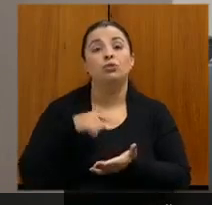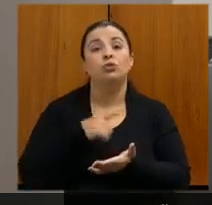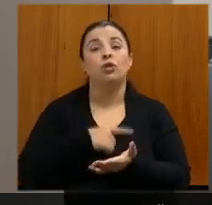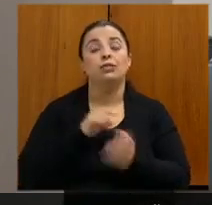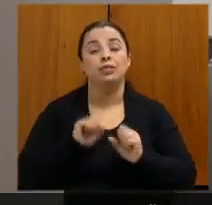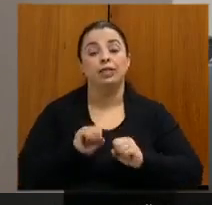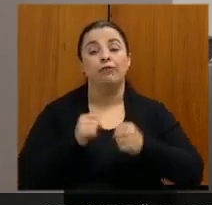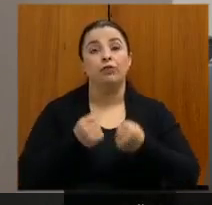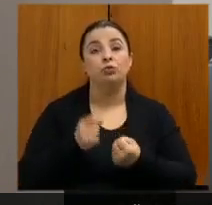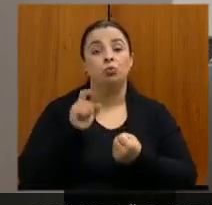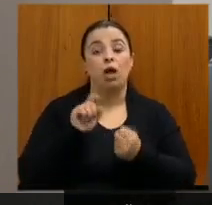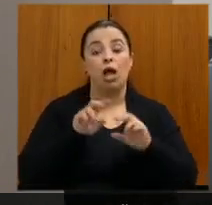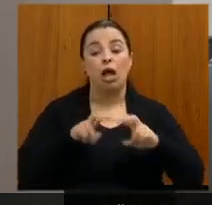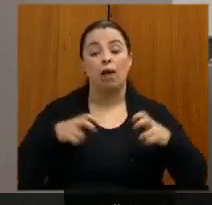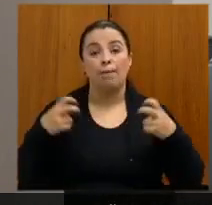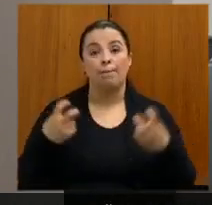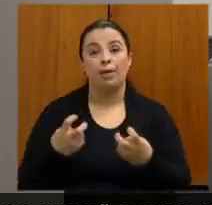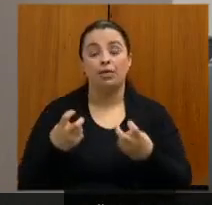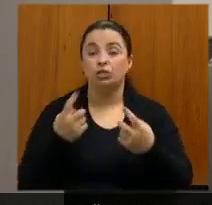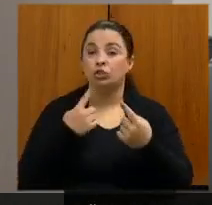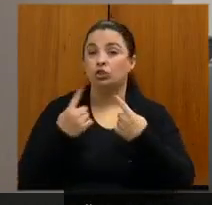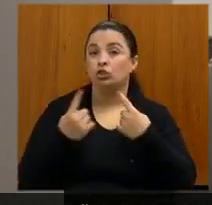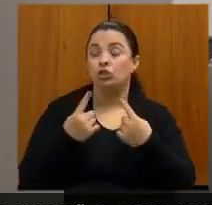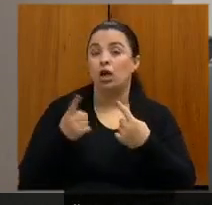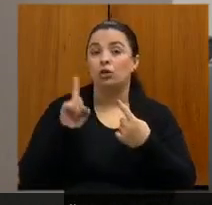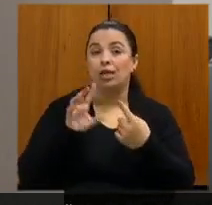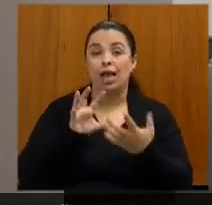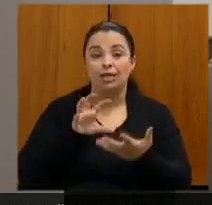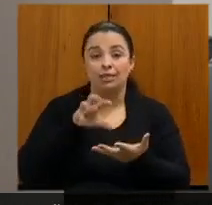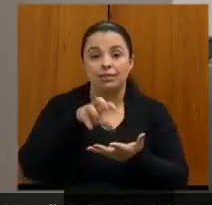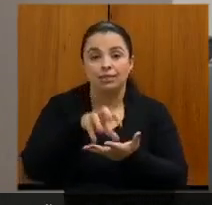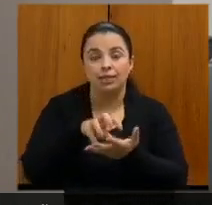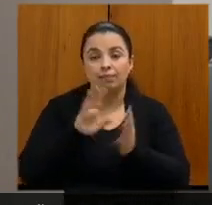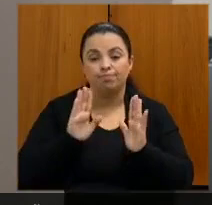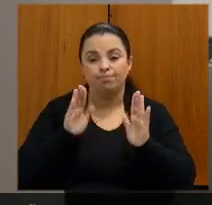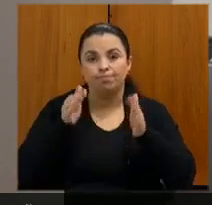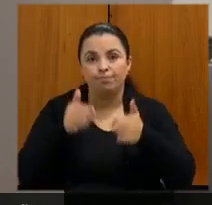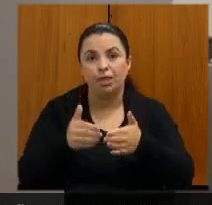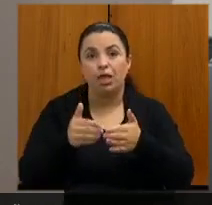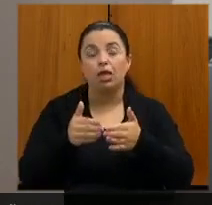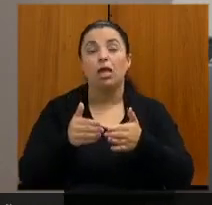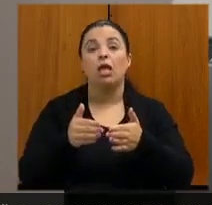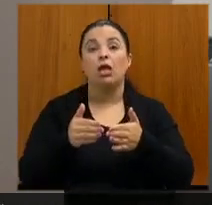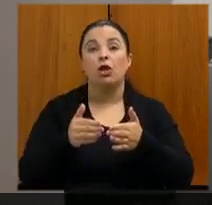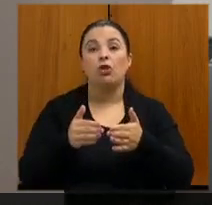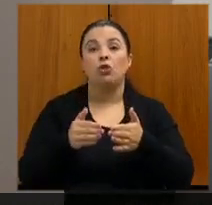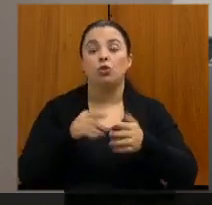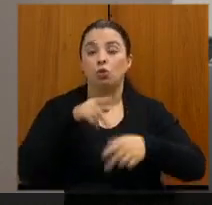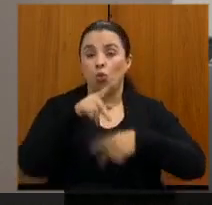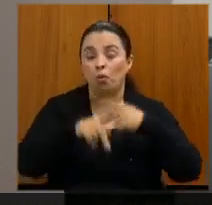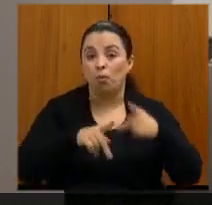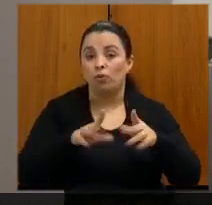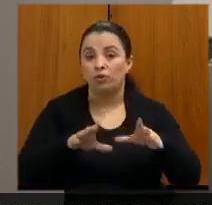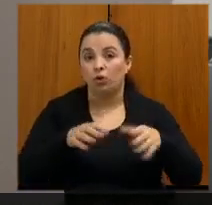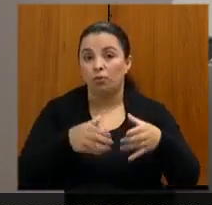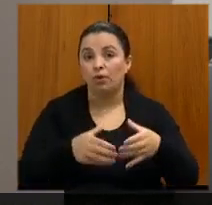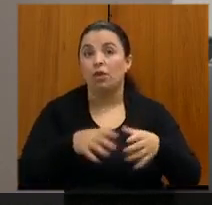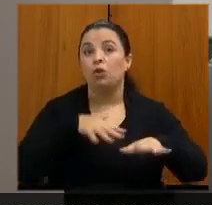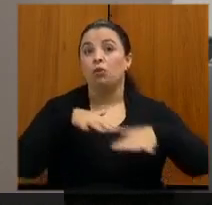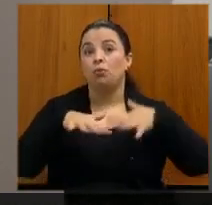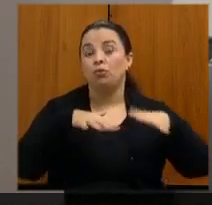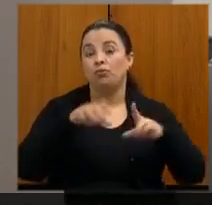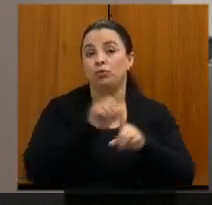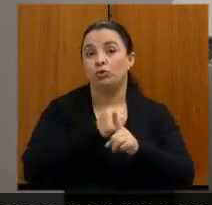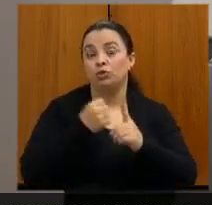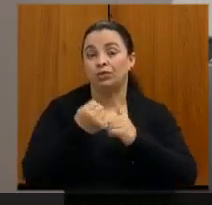diálogos fosse a centralidade o protagonismo das Comunidades e dos movimentos sociais